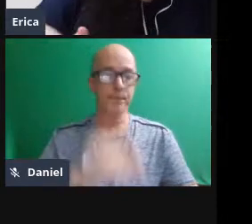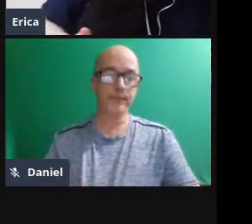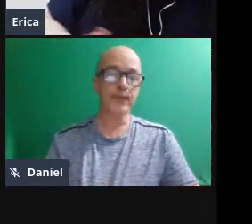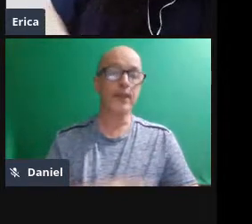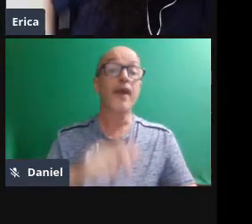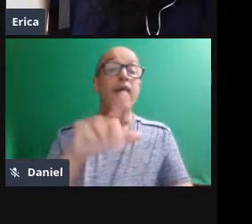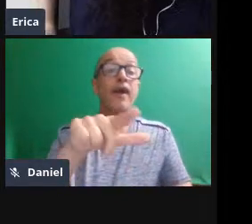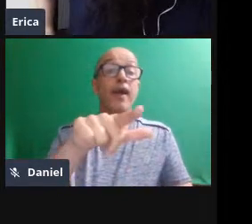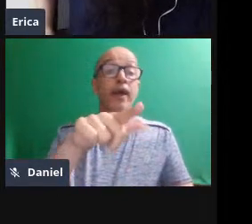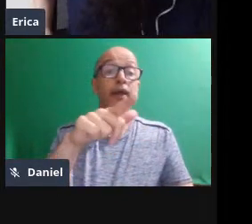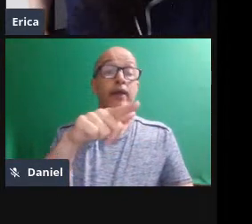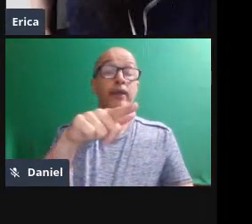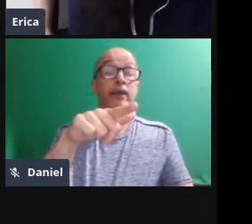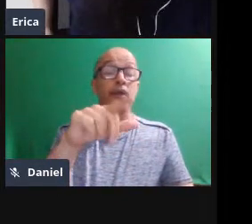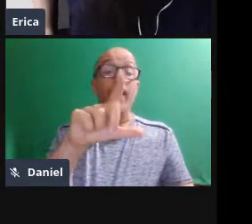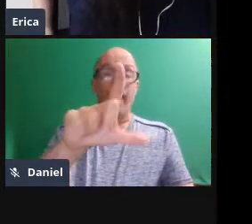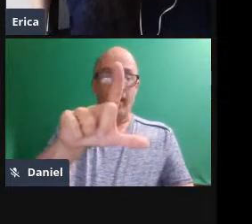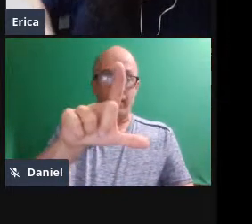é Libras.